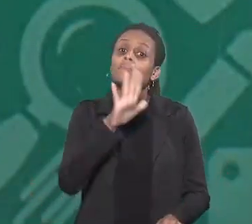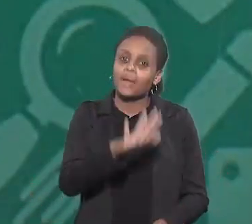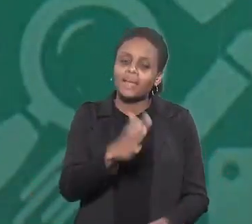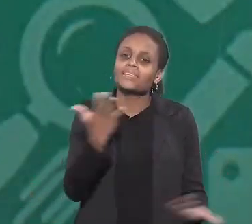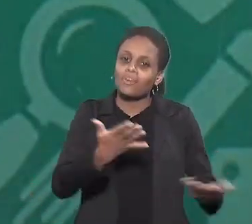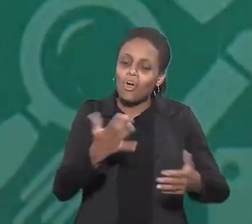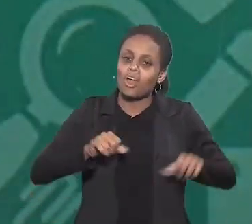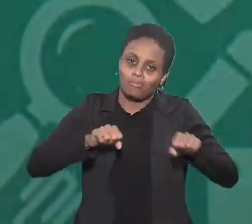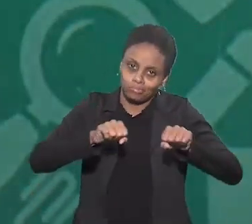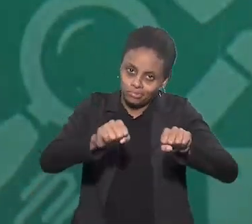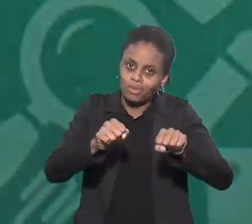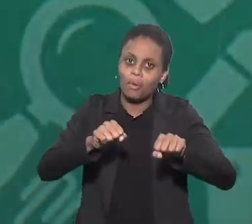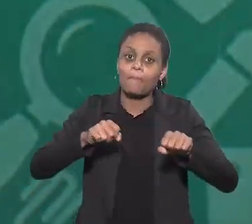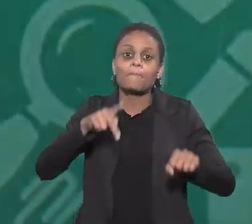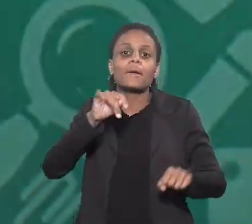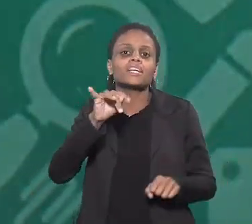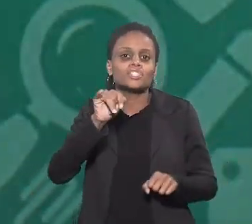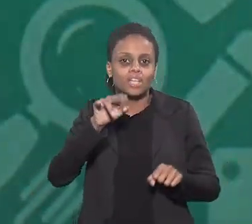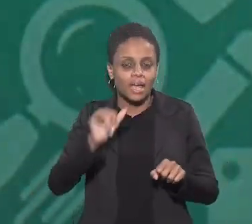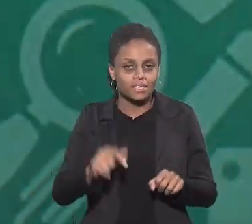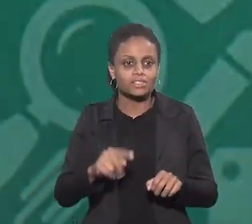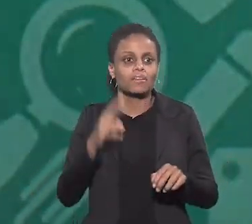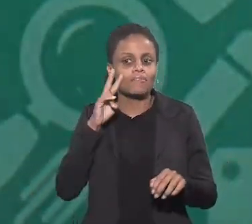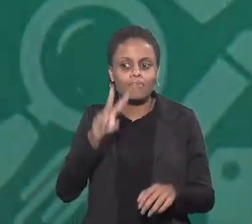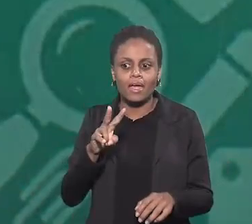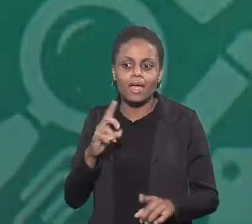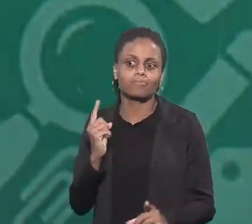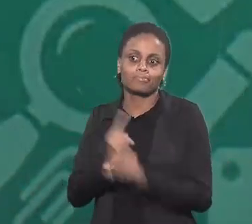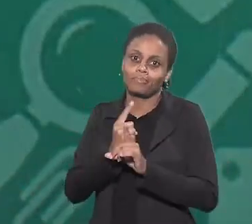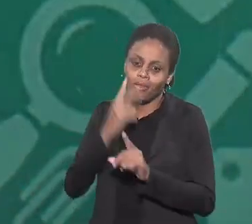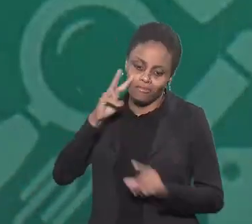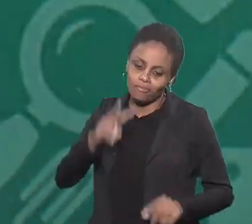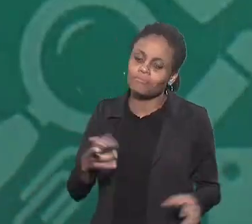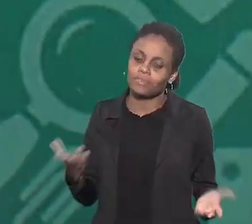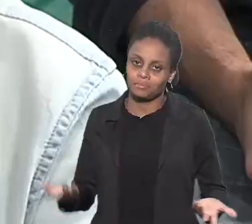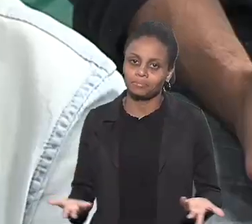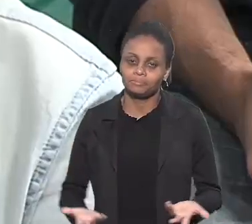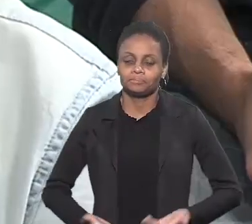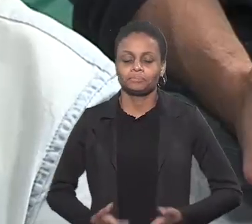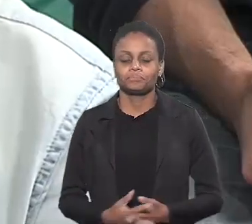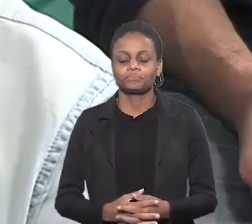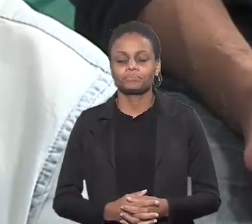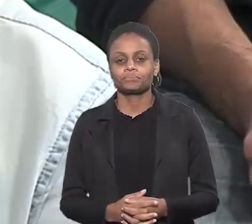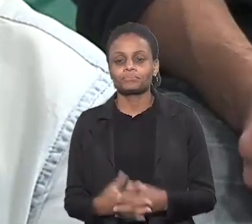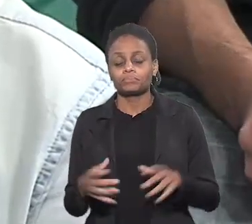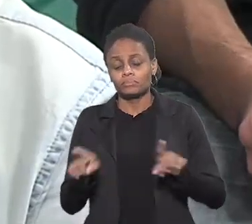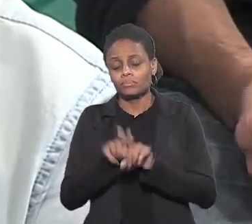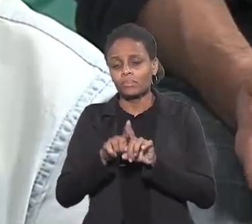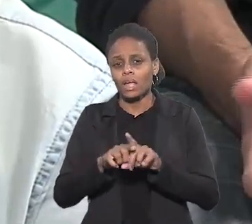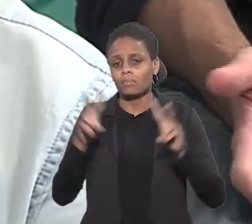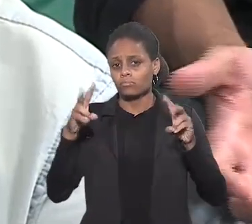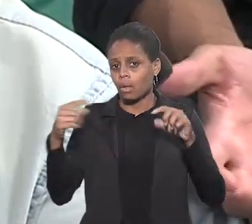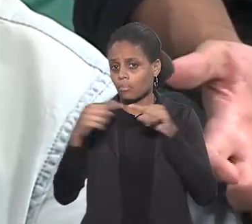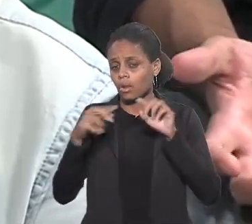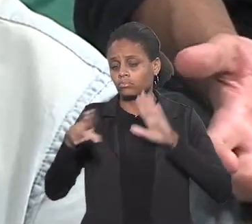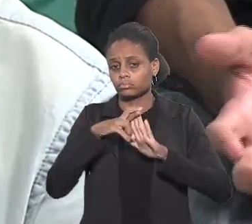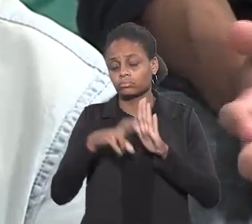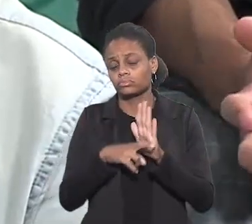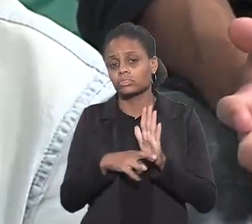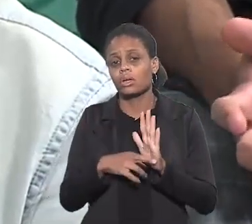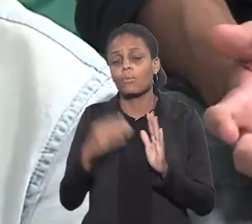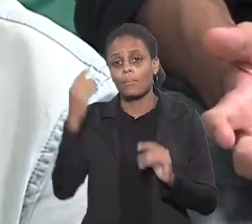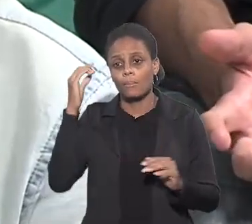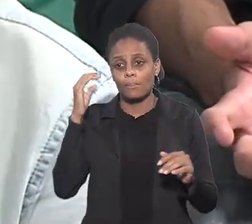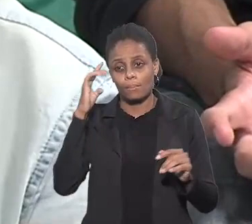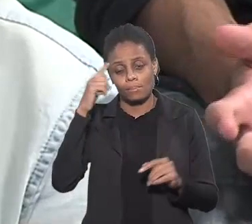usando o patinete, se depara com uma situação. Exatamente. E aí encontra a realidade. Com relação à regulamentação em si, eu penso